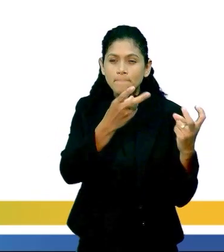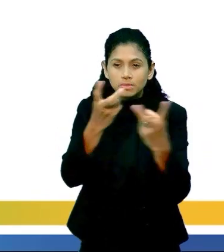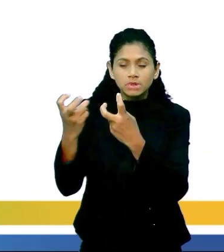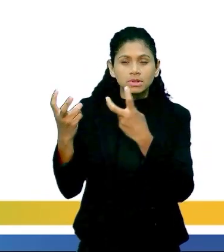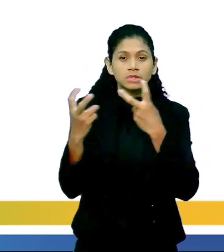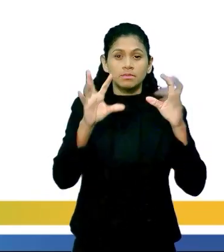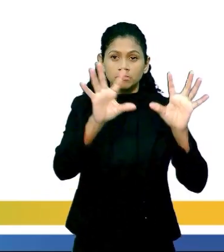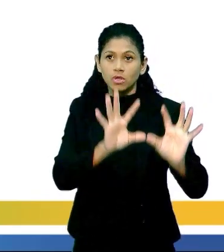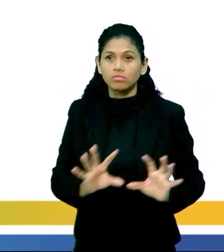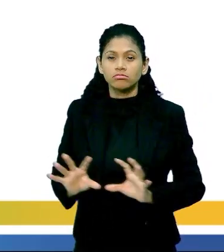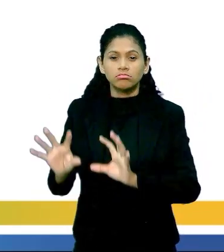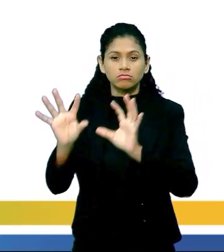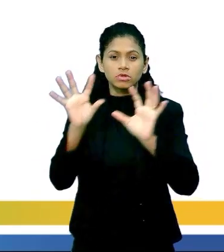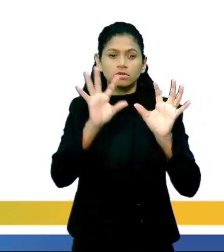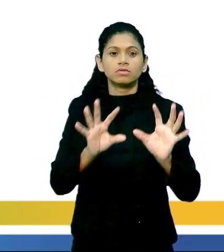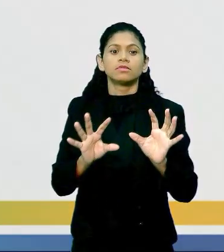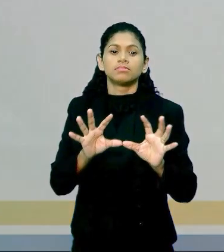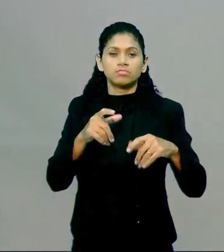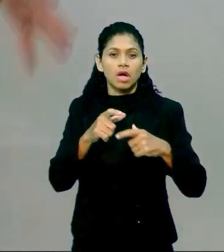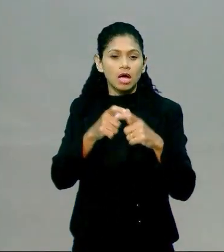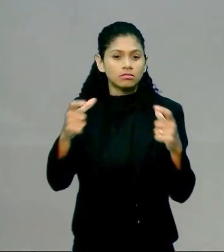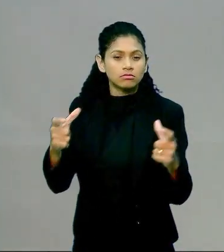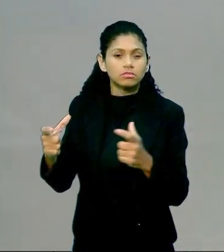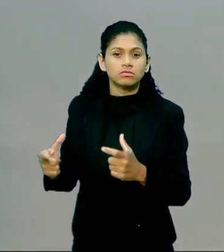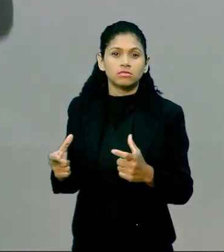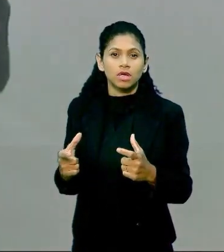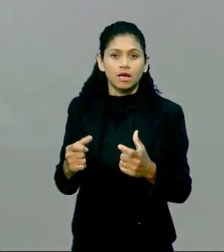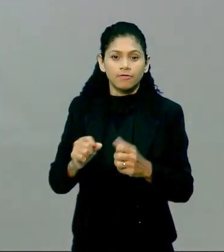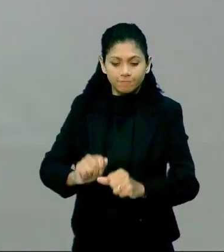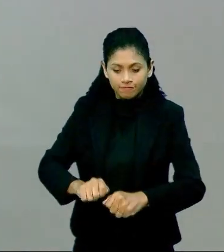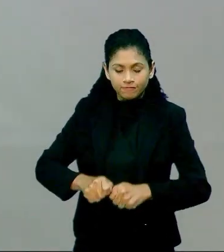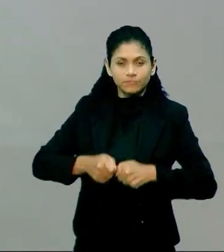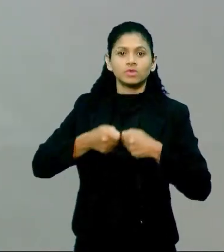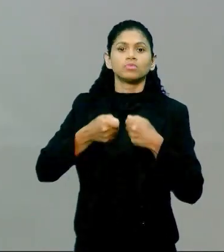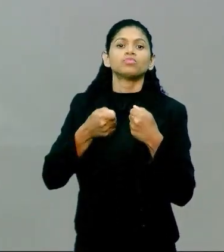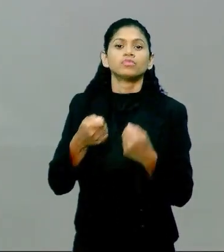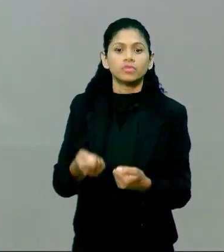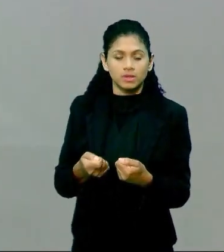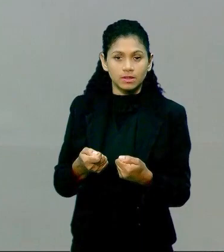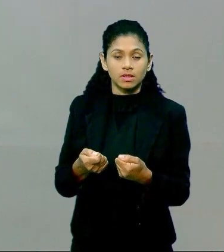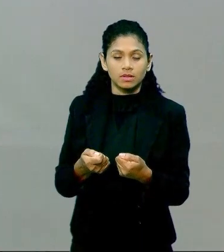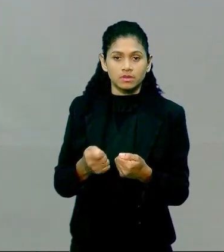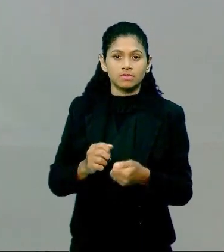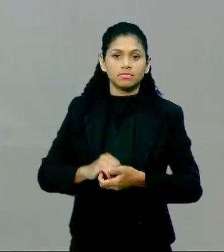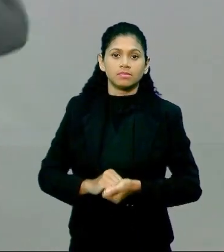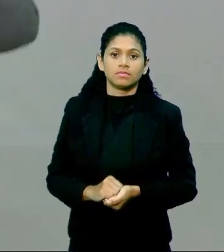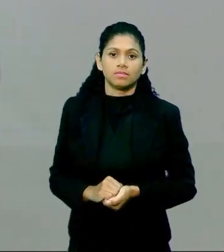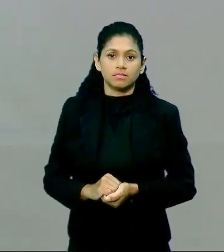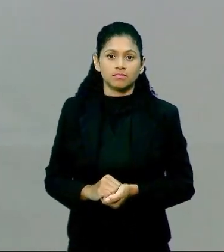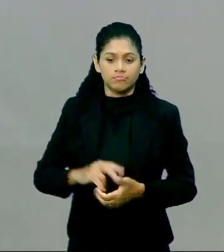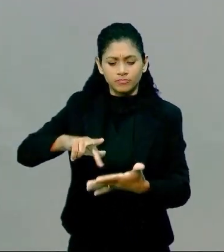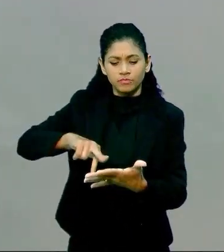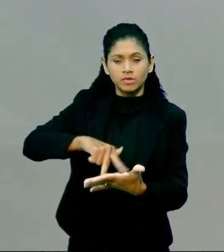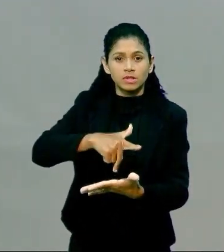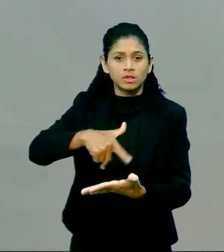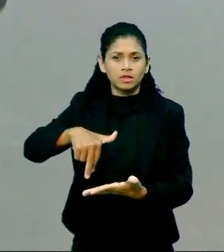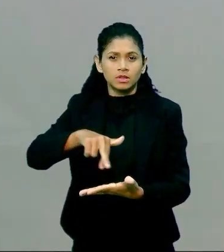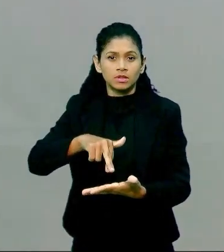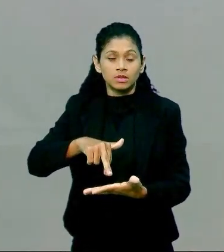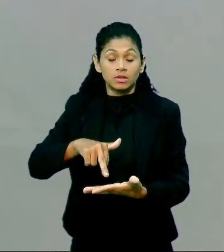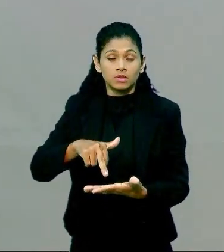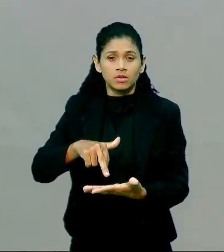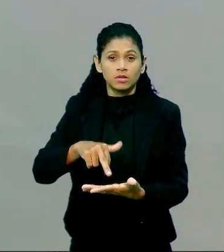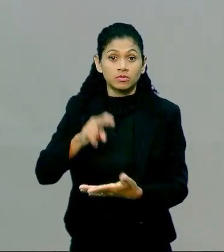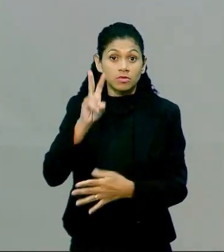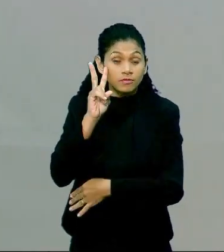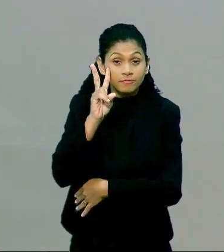os bloqueios de concentração e aumenta a sensibilidade. Então, dança, sensibilidade. Vocês viram a gama